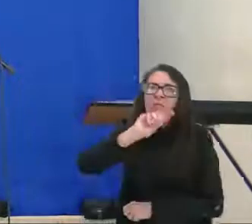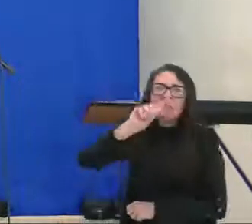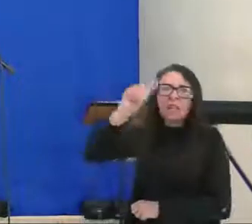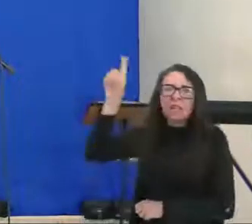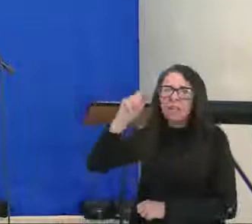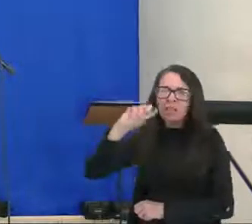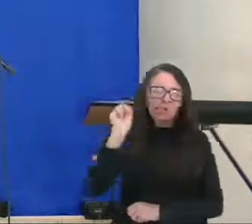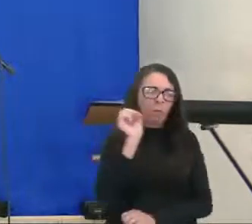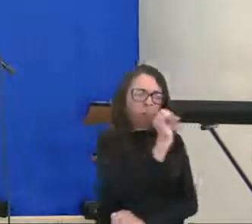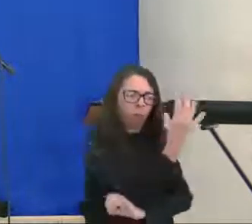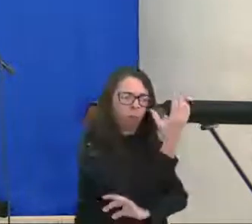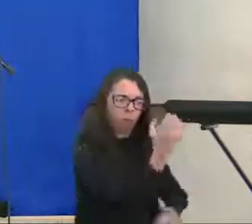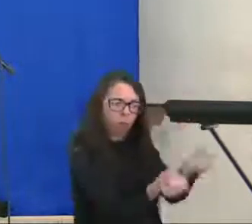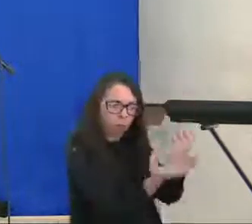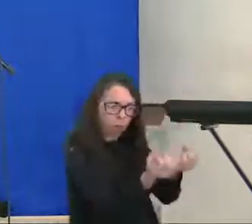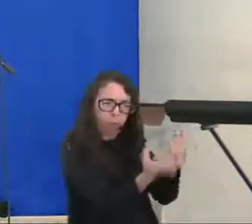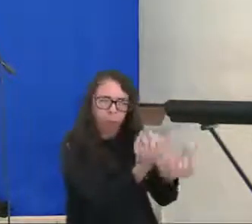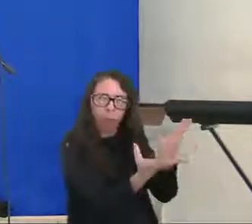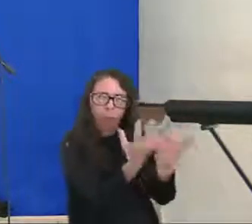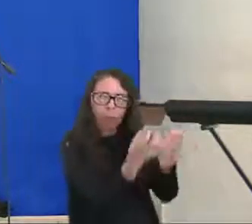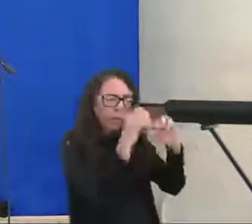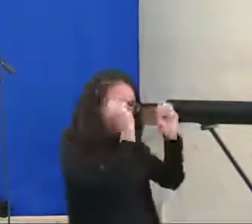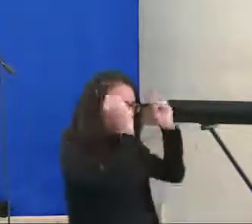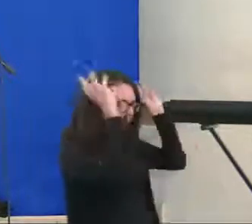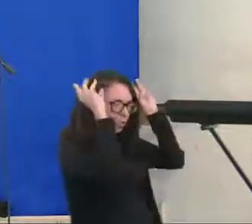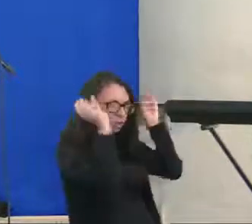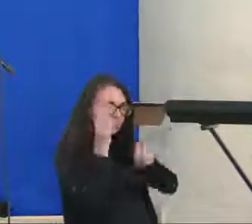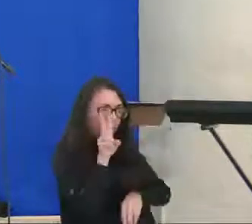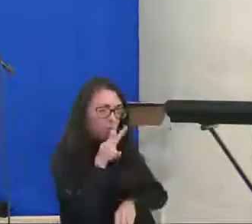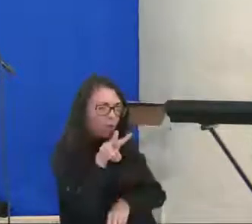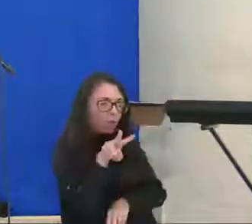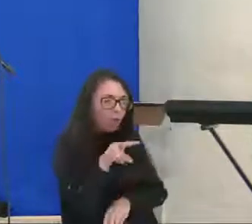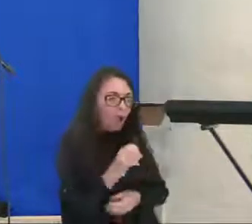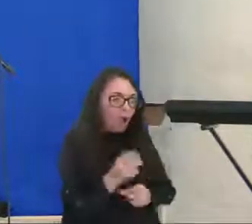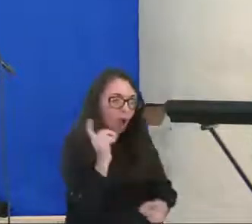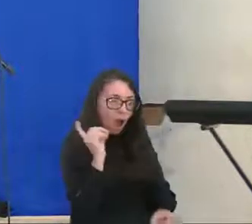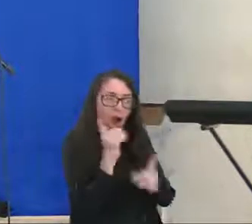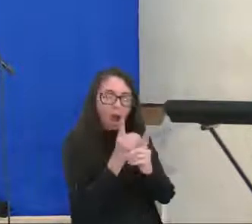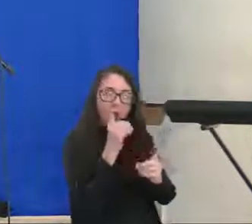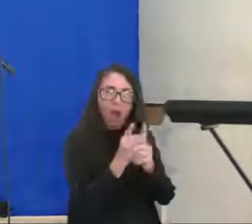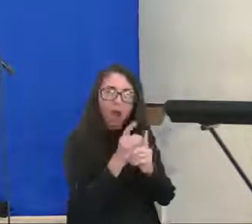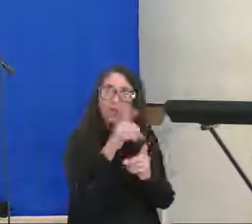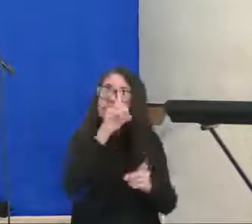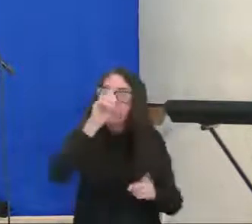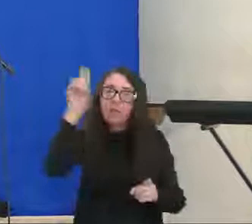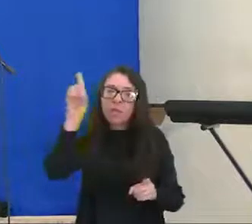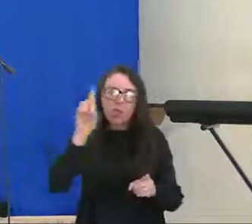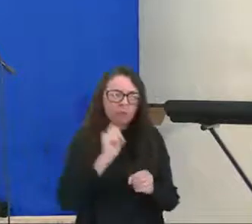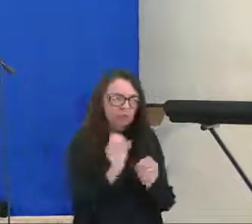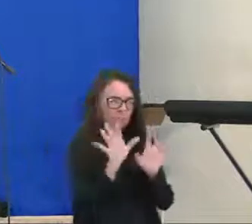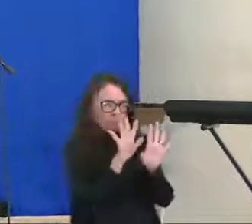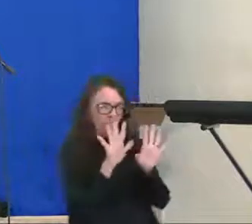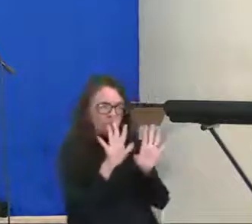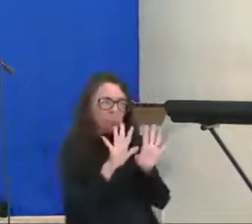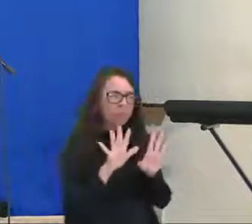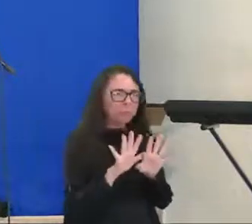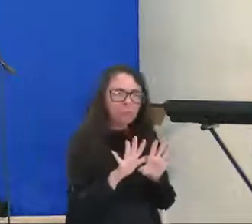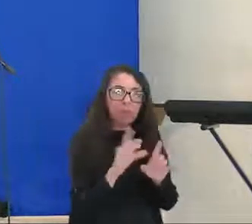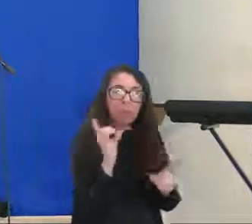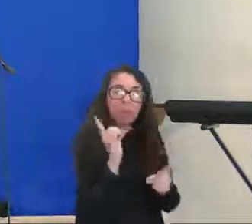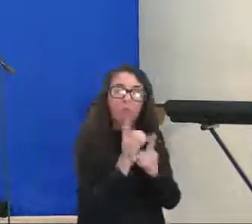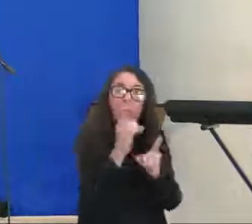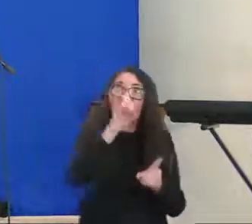sarça ardente e convoca Moisés para essa tarefa, que Deus tinha ouvido o povo, as orações do povo, tinha